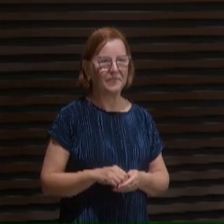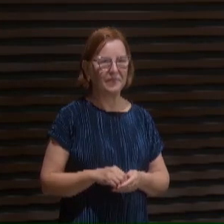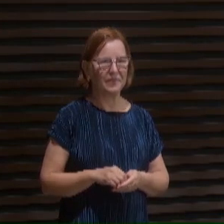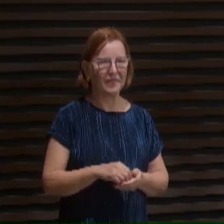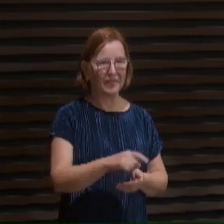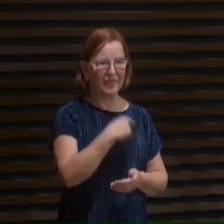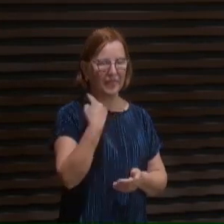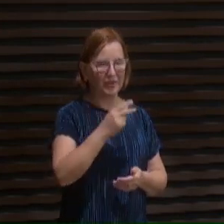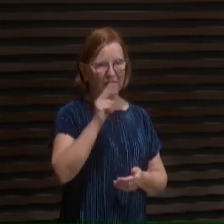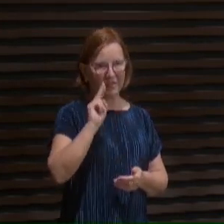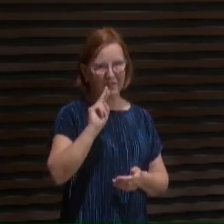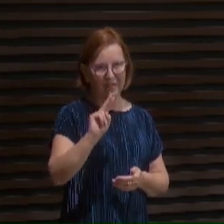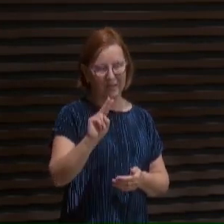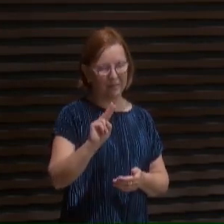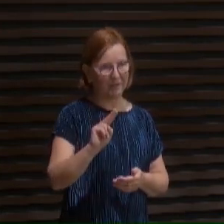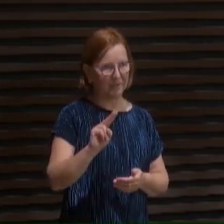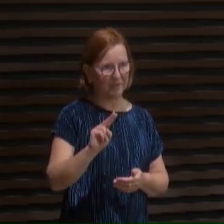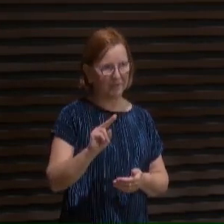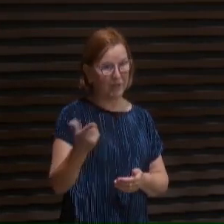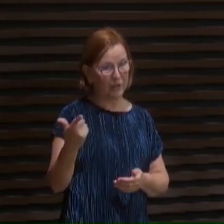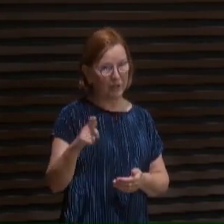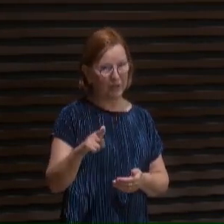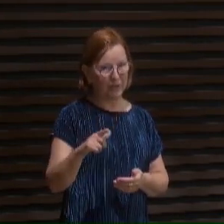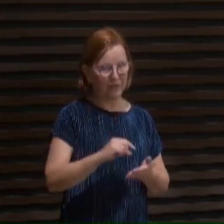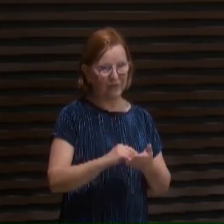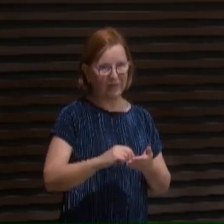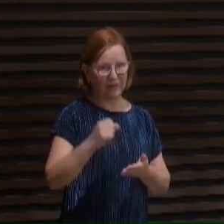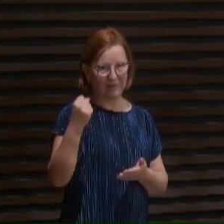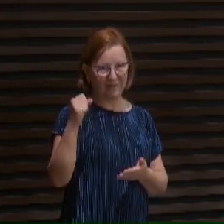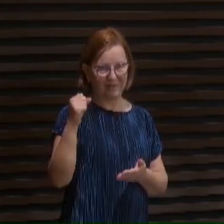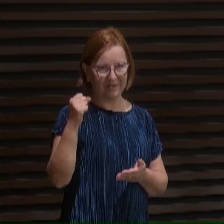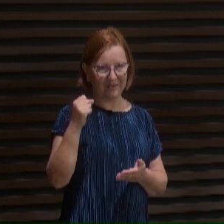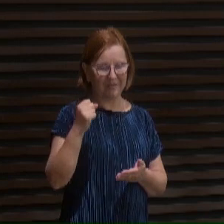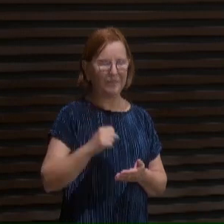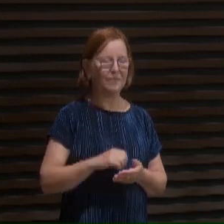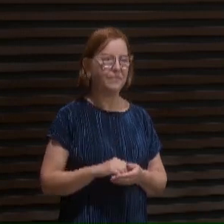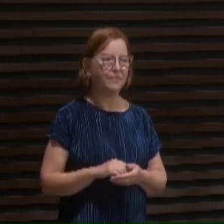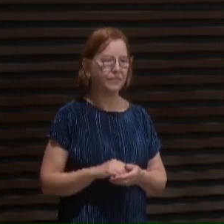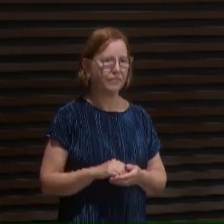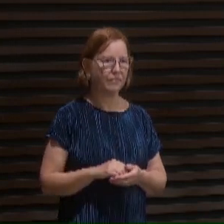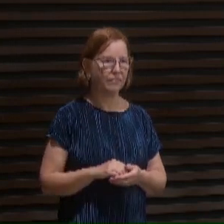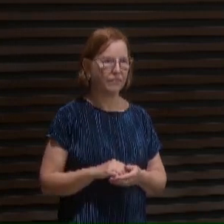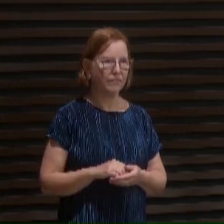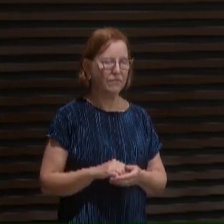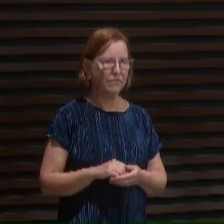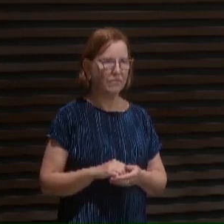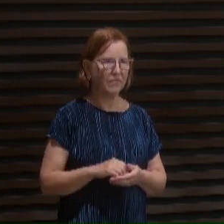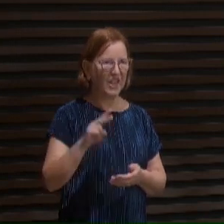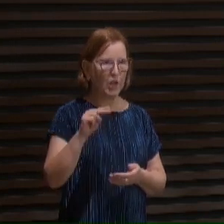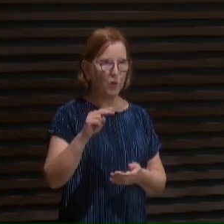que... vamos voltar ao versículo 8. O versículo 8 diz assim: e do modo porque Janes